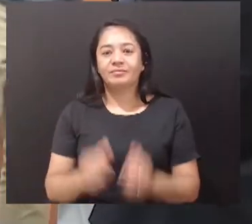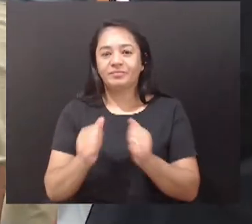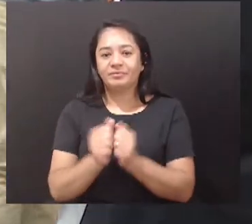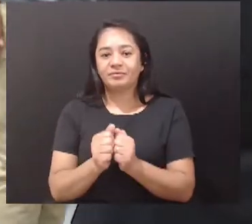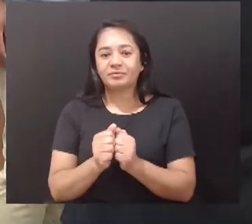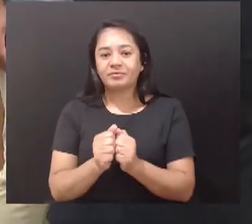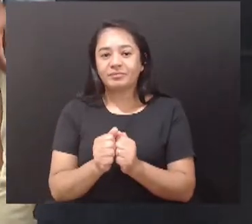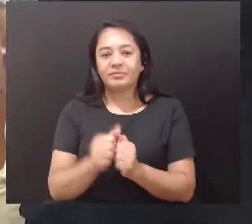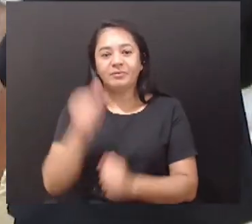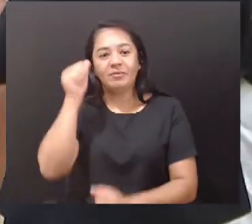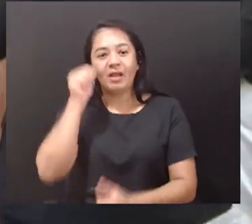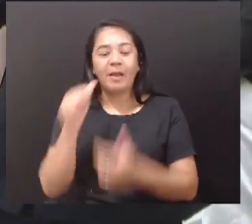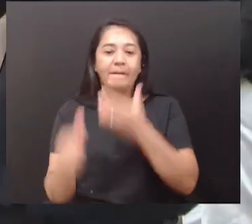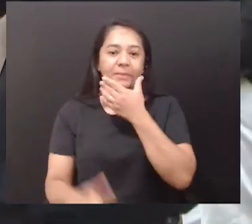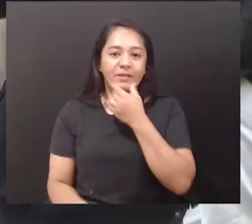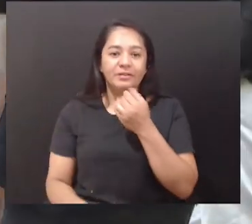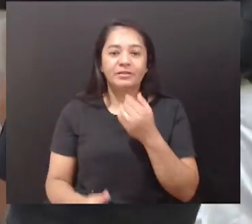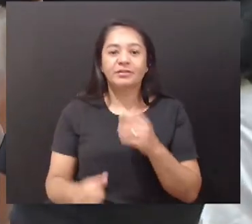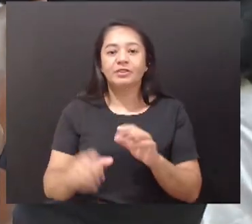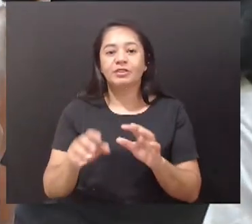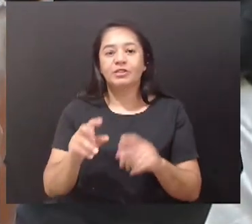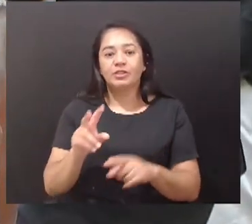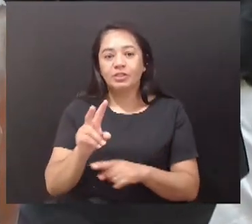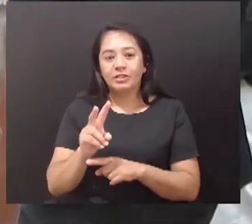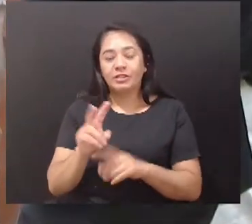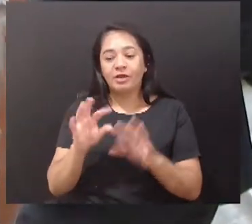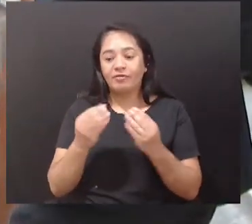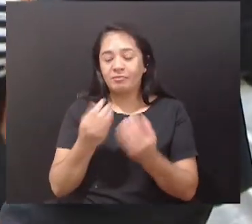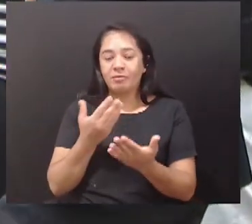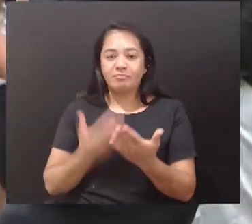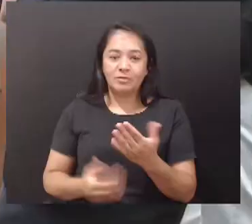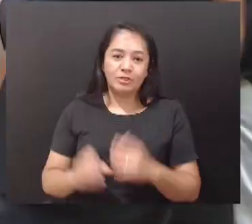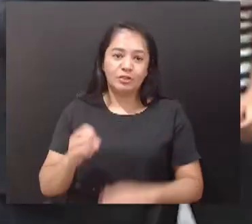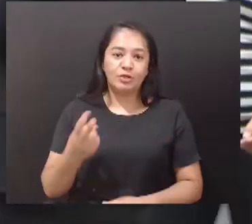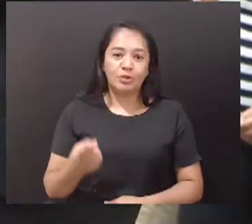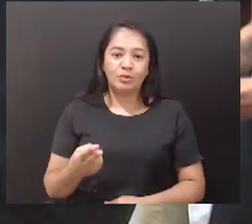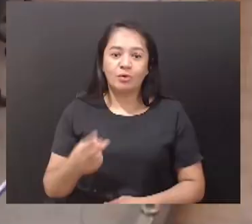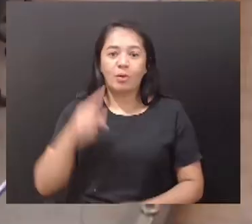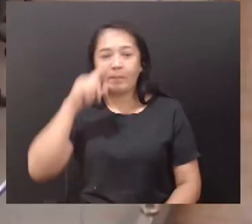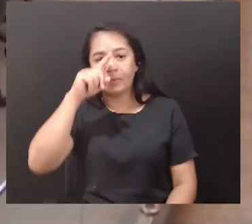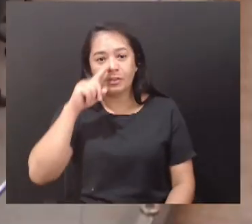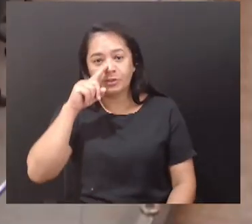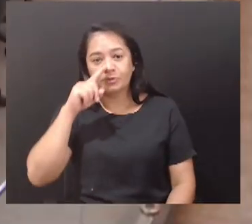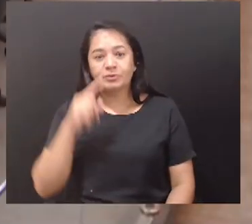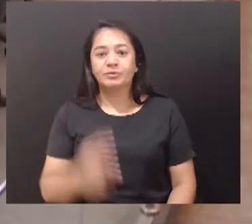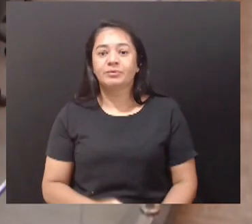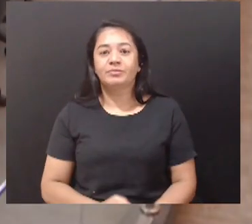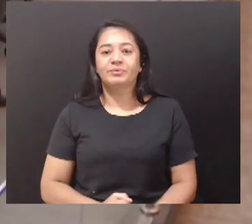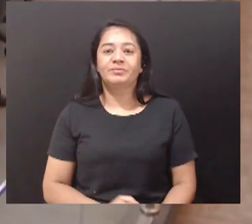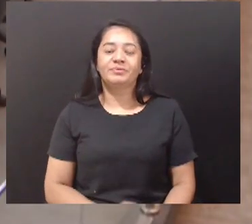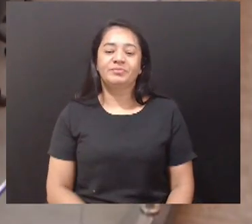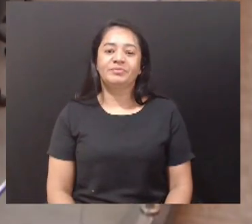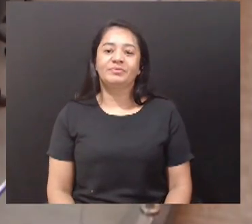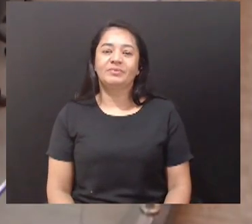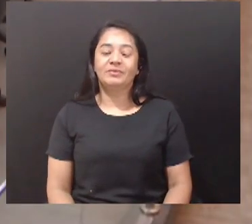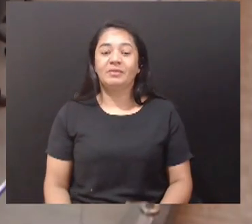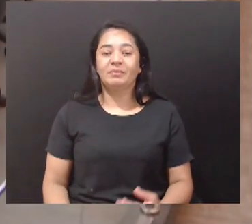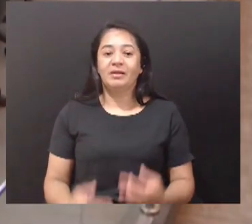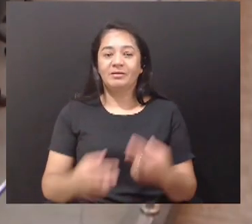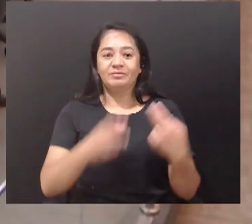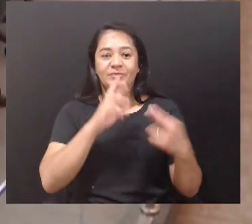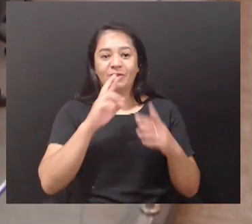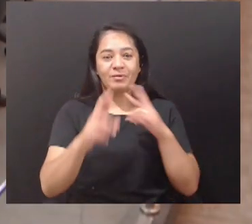que perderam o cuidado parental ou estão em risco de perdê-lo, além de dar respostas a situações